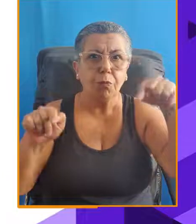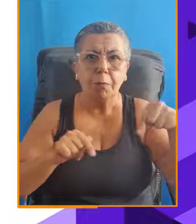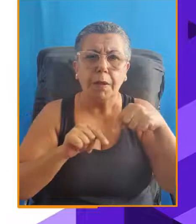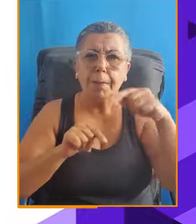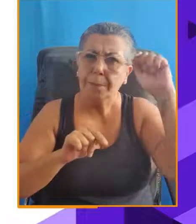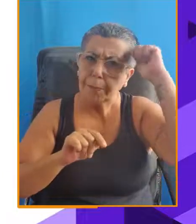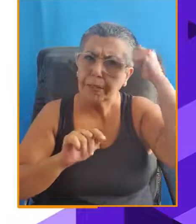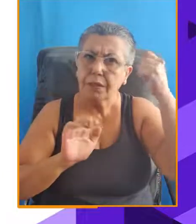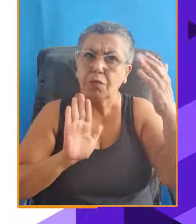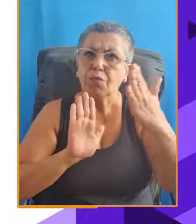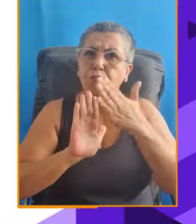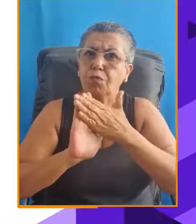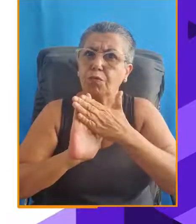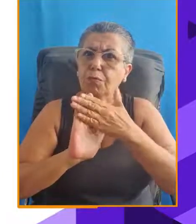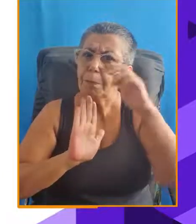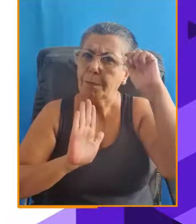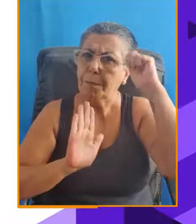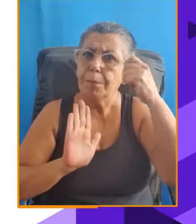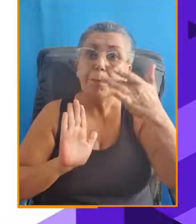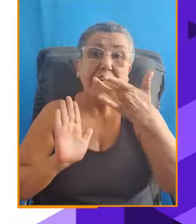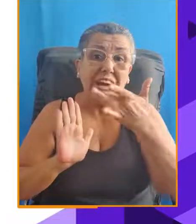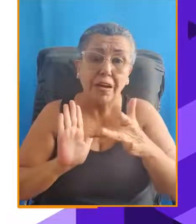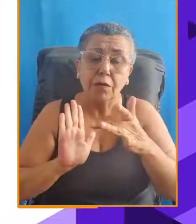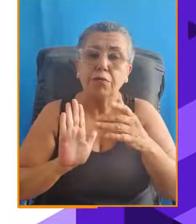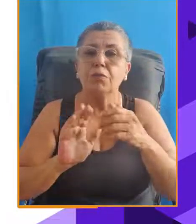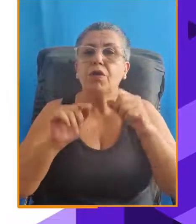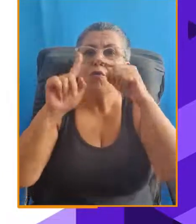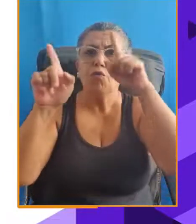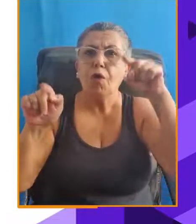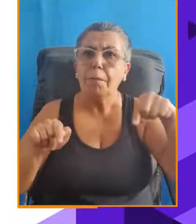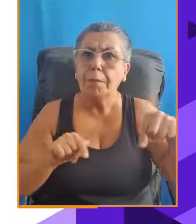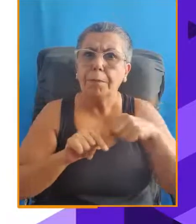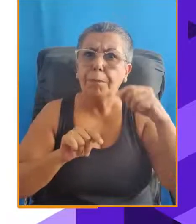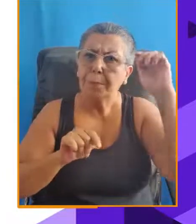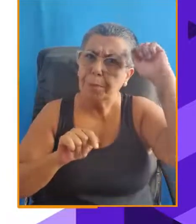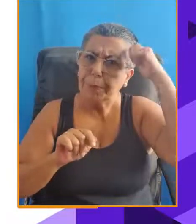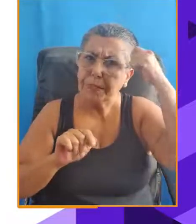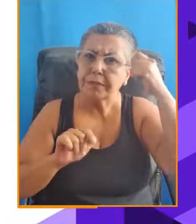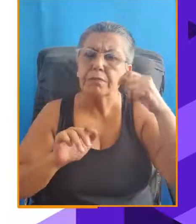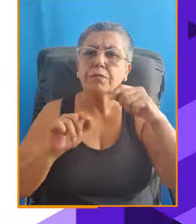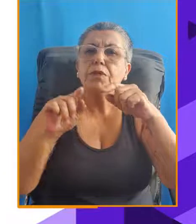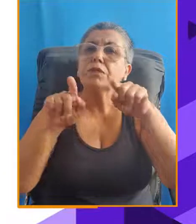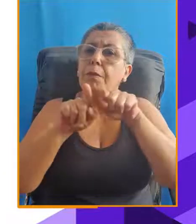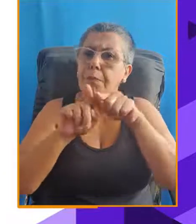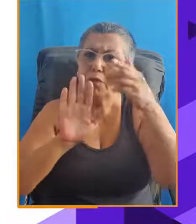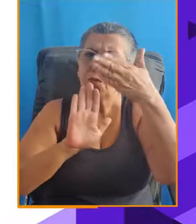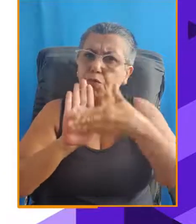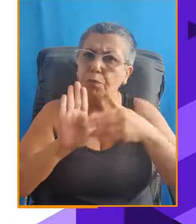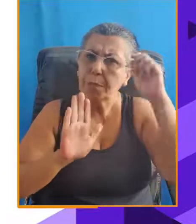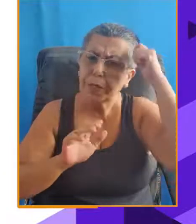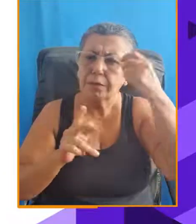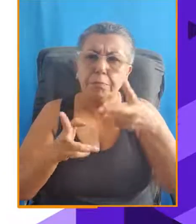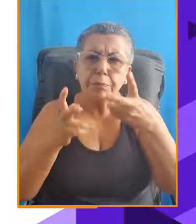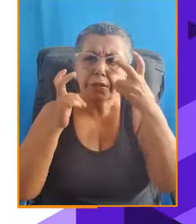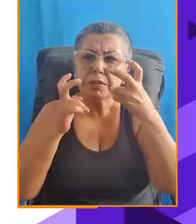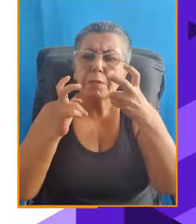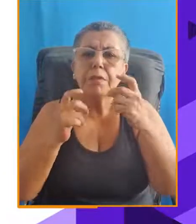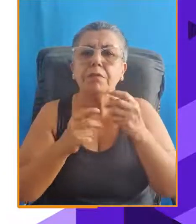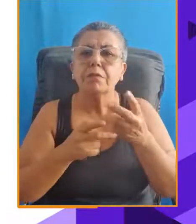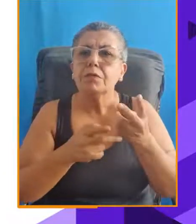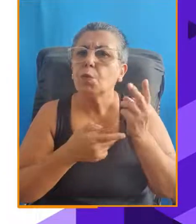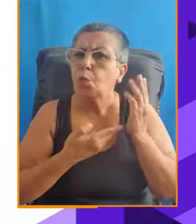sobre fundo branco e forma preta sobre fundo preto. Repara como o uso de apenas 2